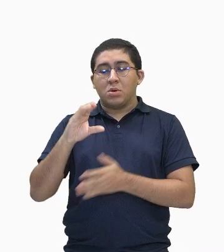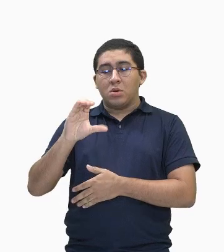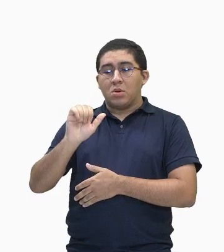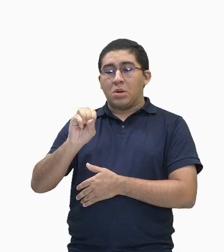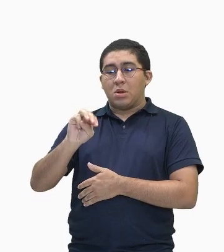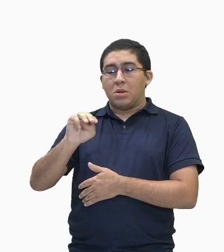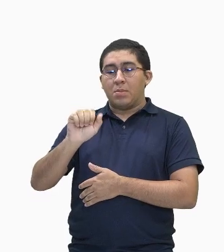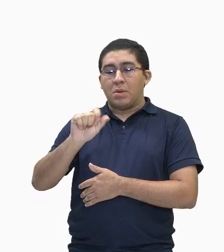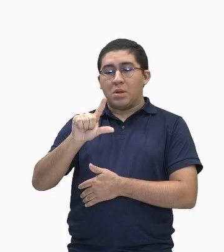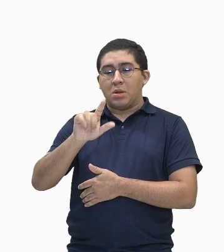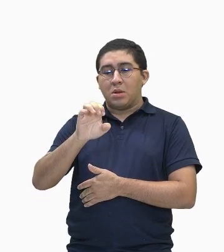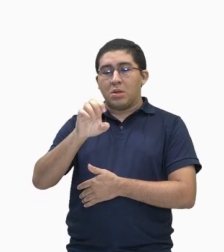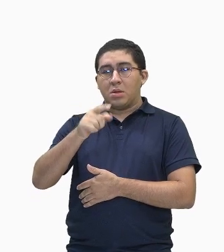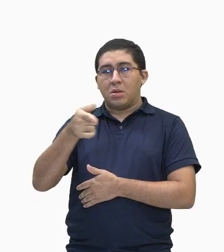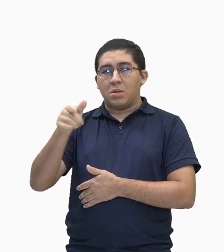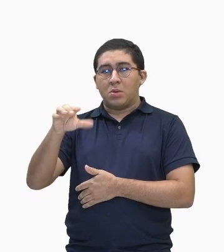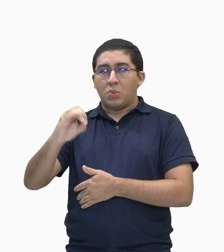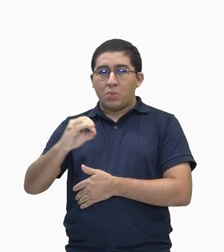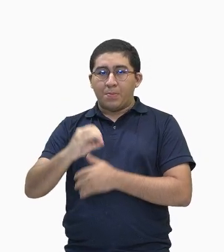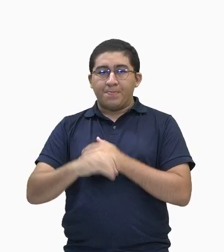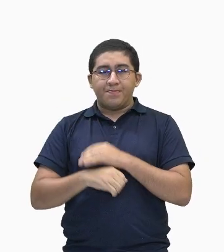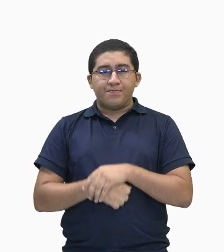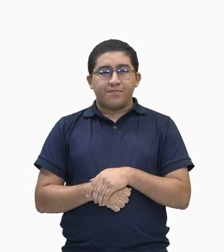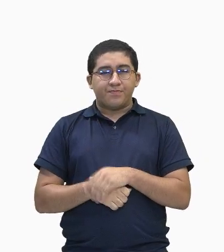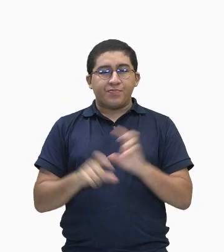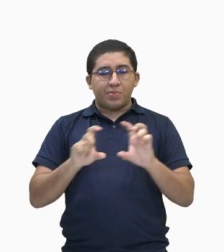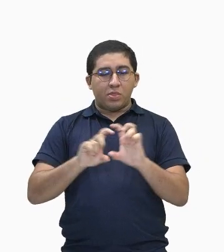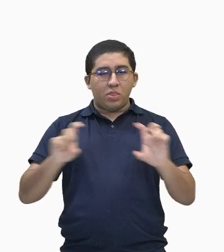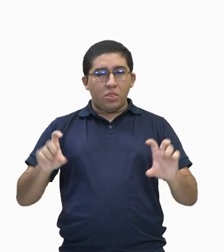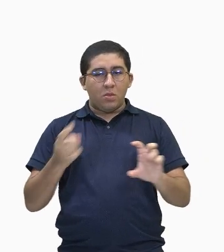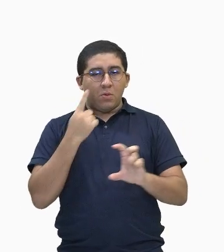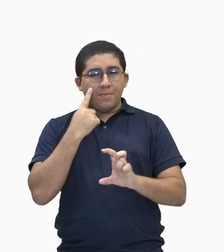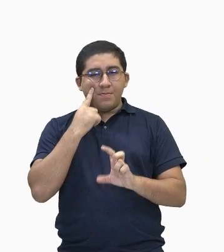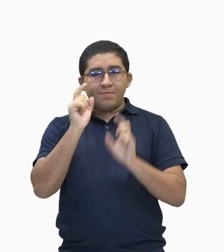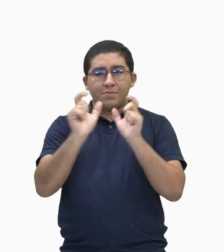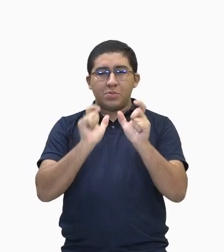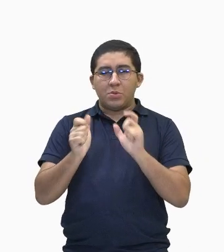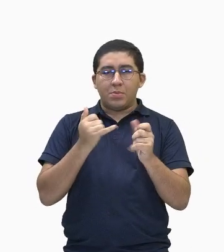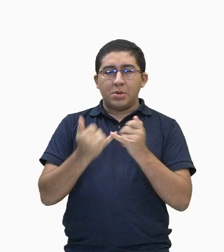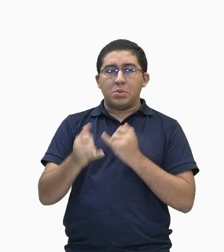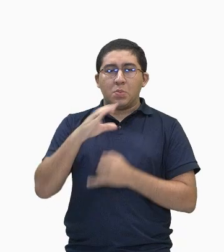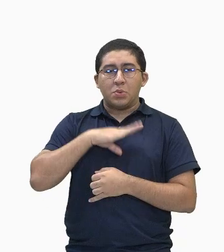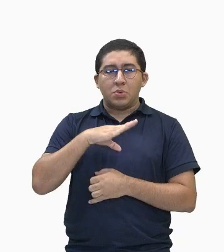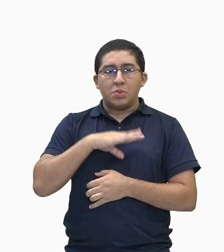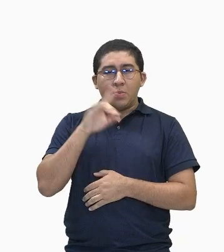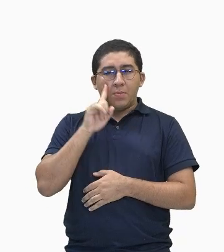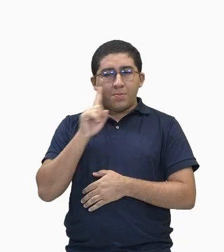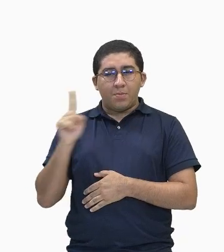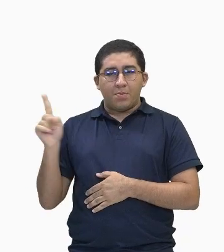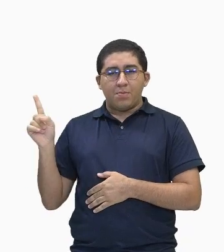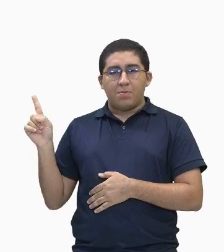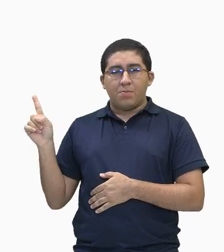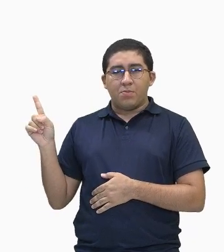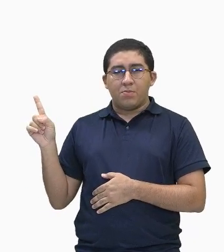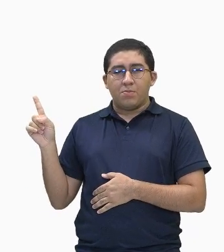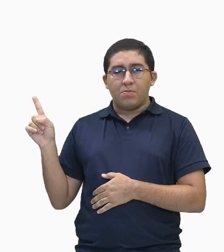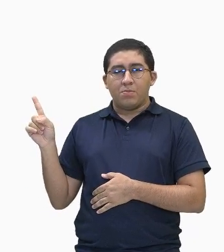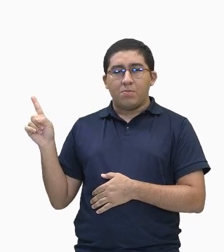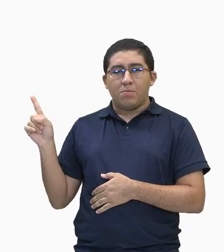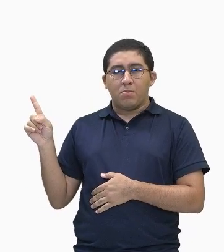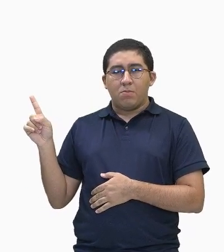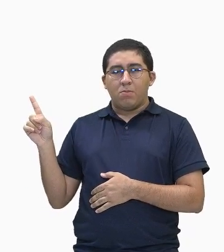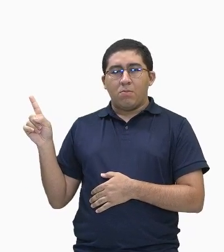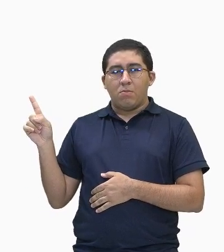nesse pequeno parágrafo. Vamos para as palavras cognatas. Vejam que eu tenho color,